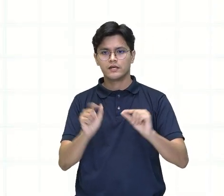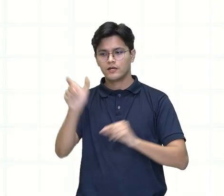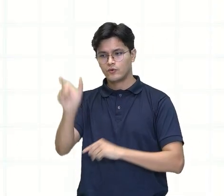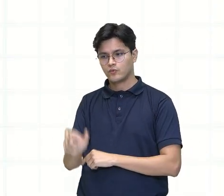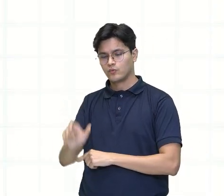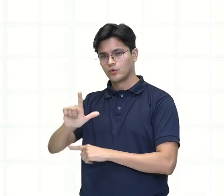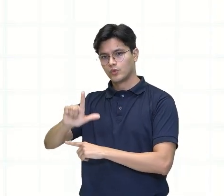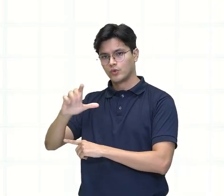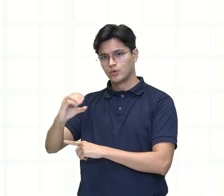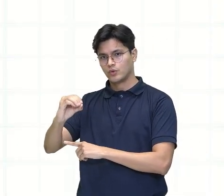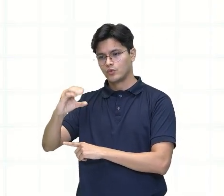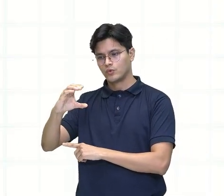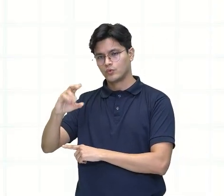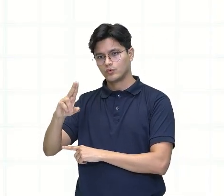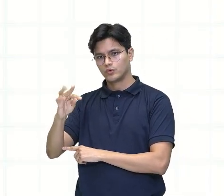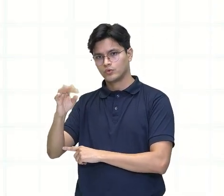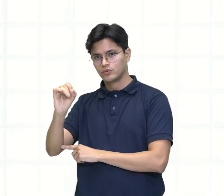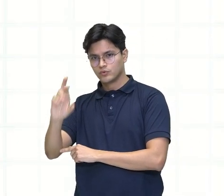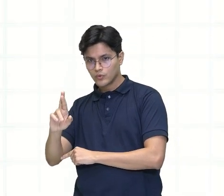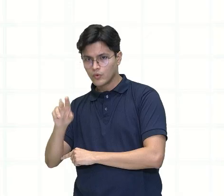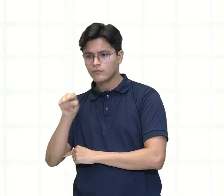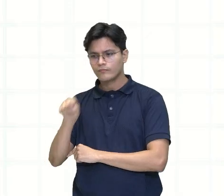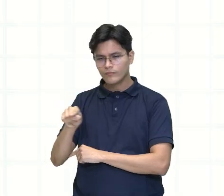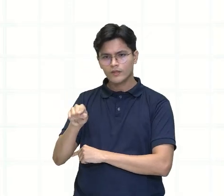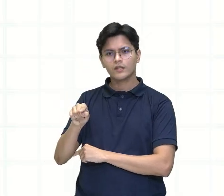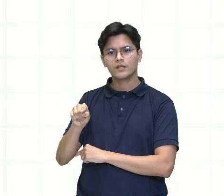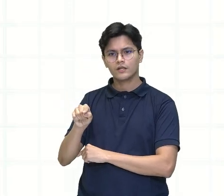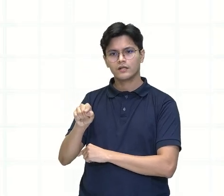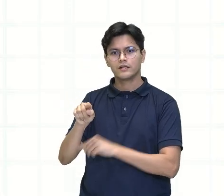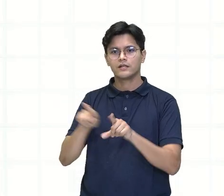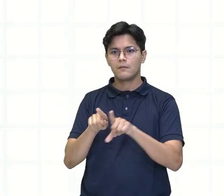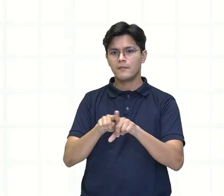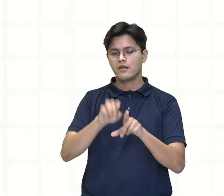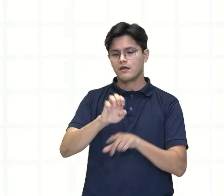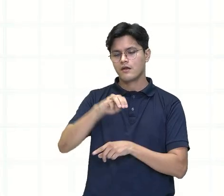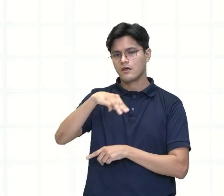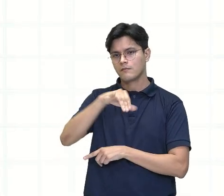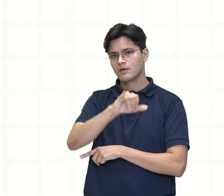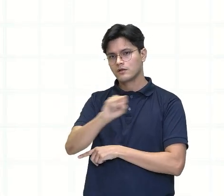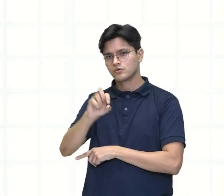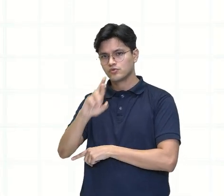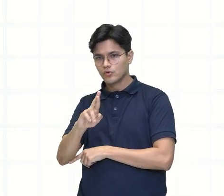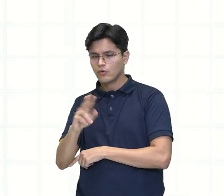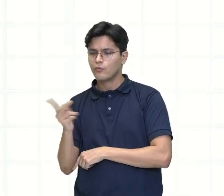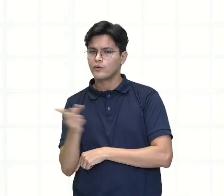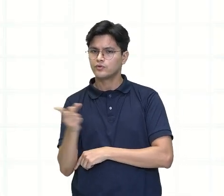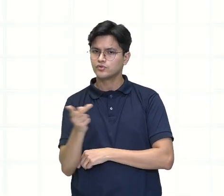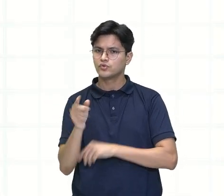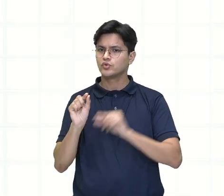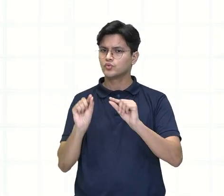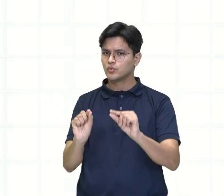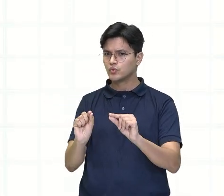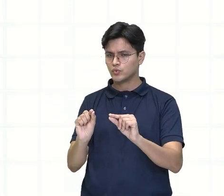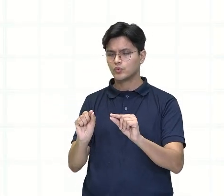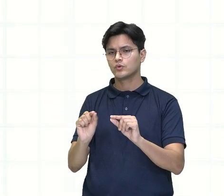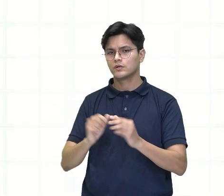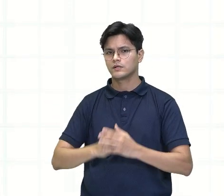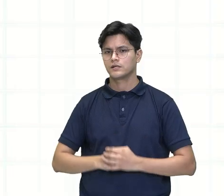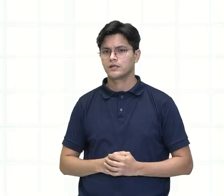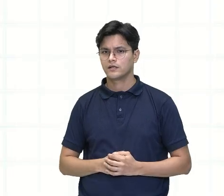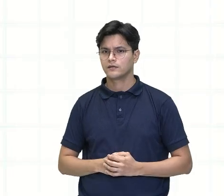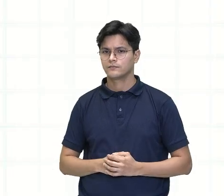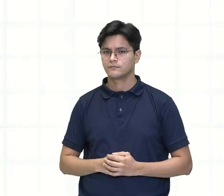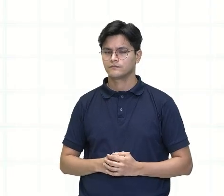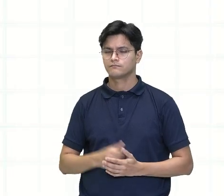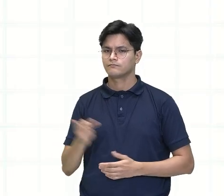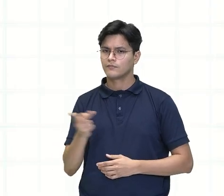emissor, ele se compromete com o conteúdo que a gente esse conteúdo que a gente percebe aqui, pois